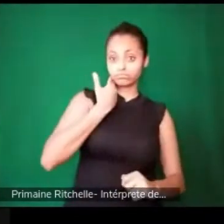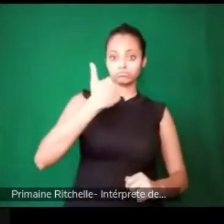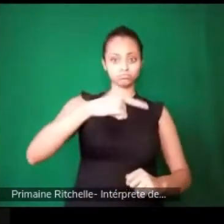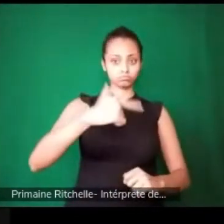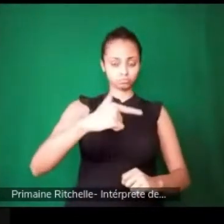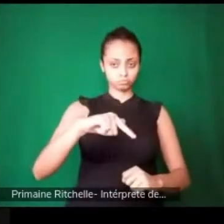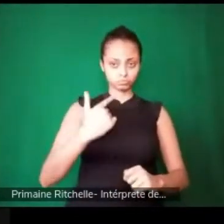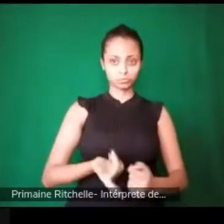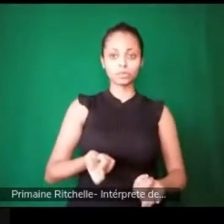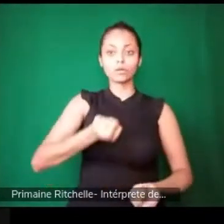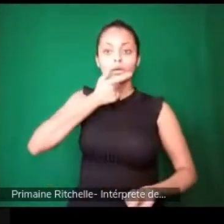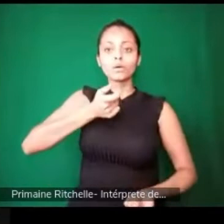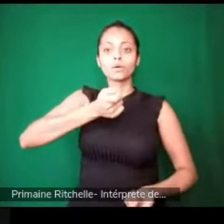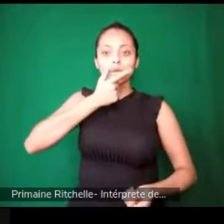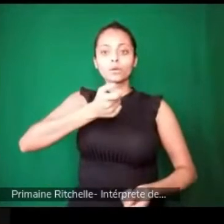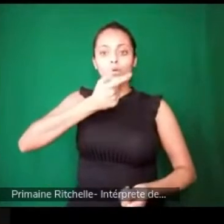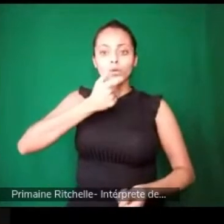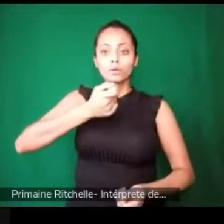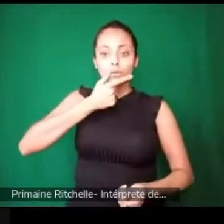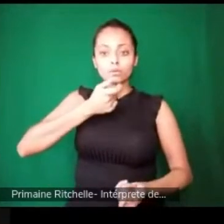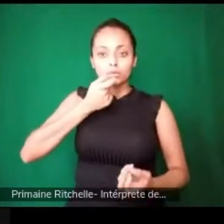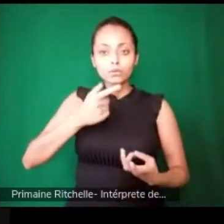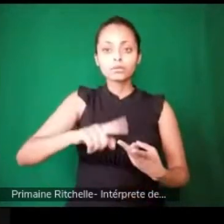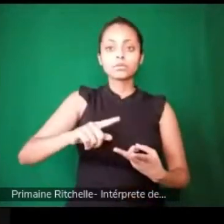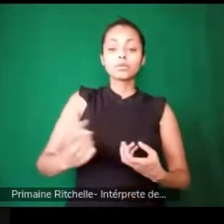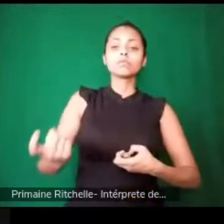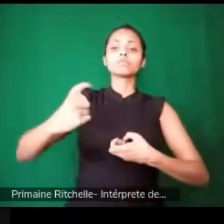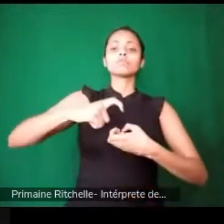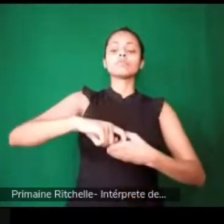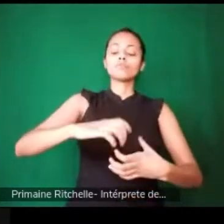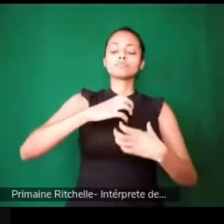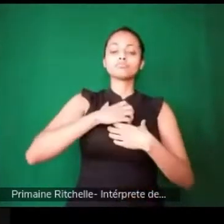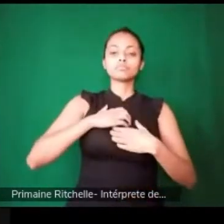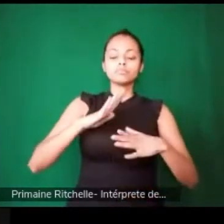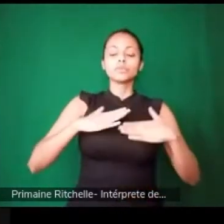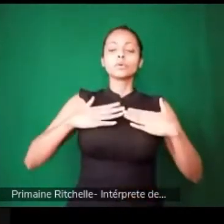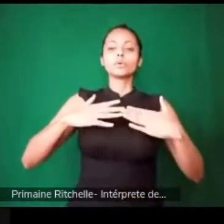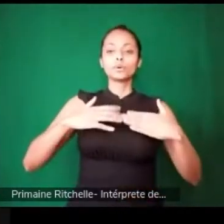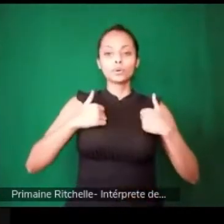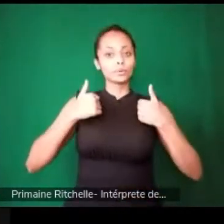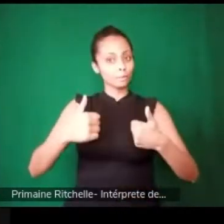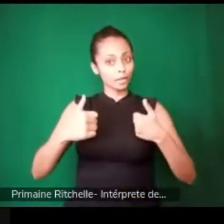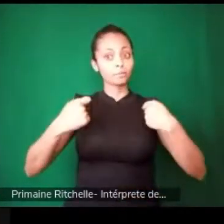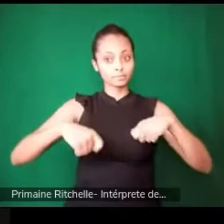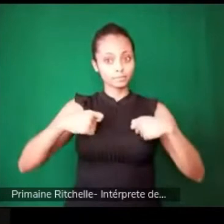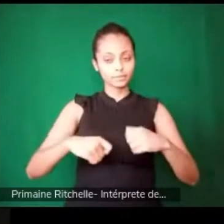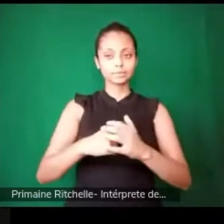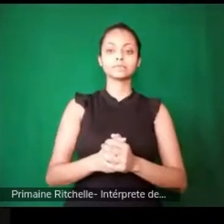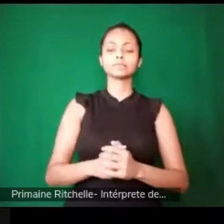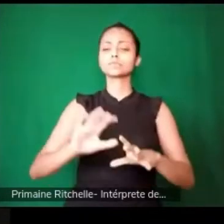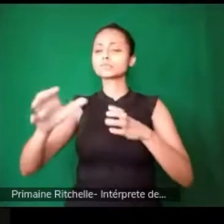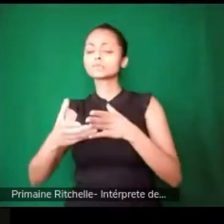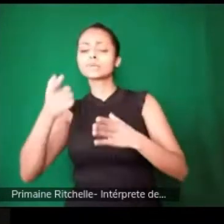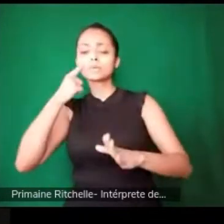de medicamentos antitérmicos e com remissão dos sinais e sintomas respiratórios. A organização também ela pode considerar como primeiro